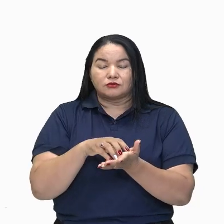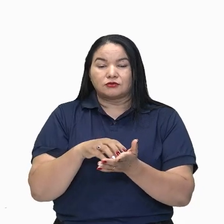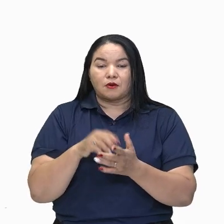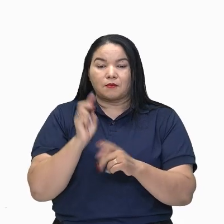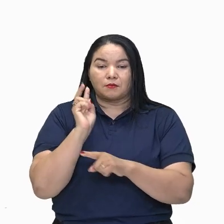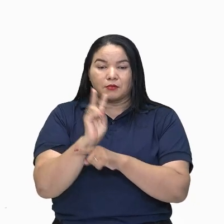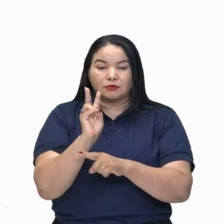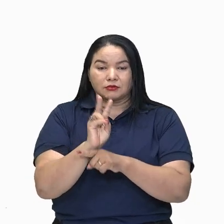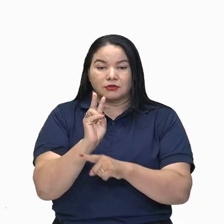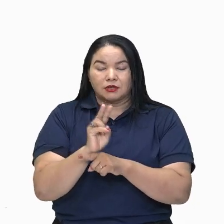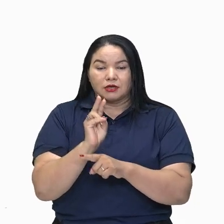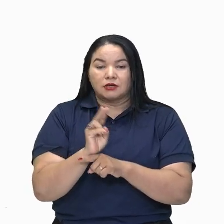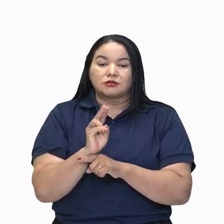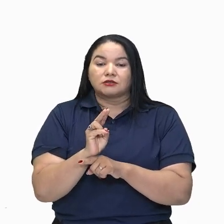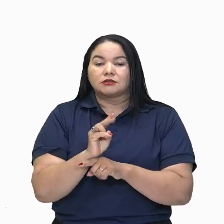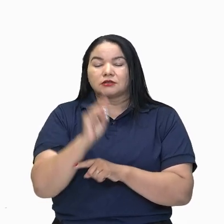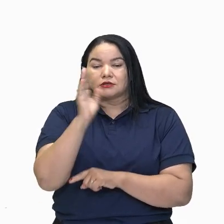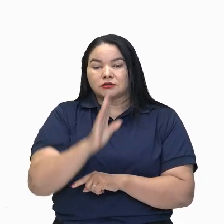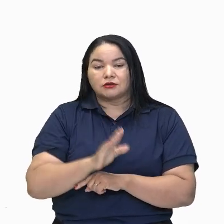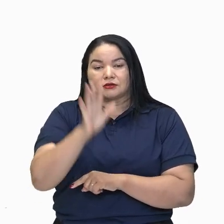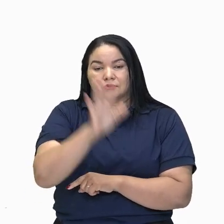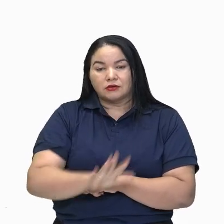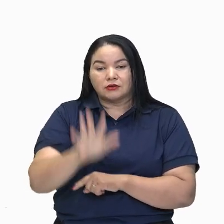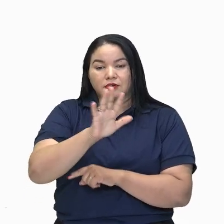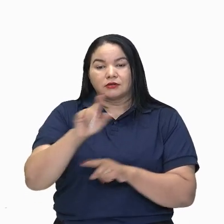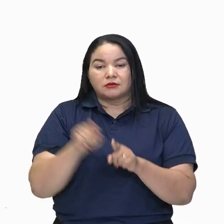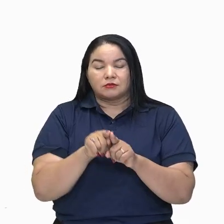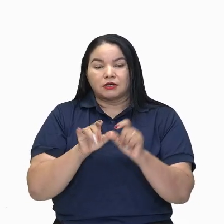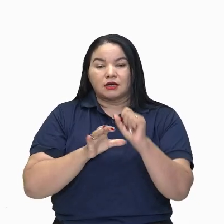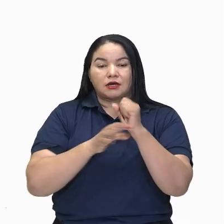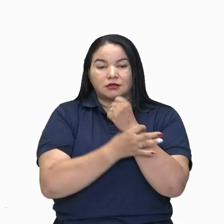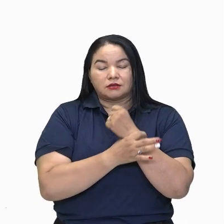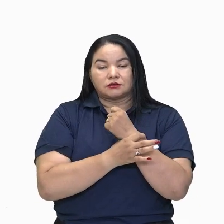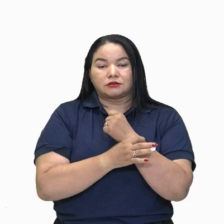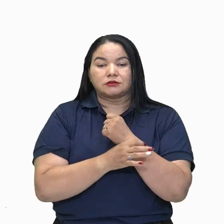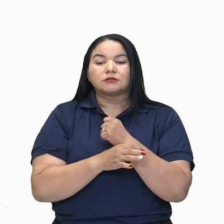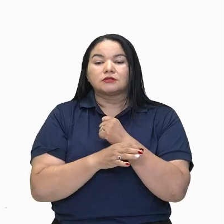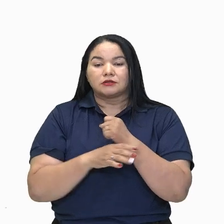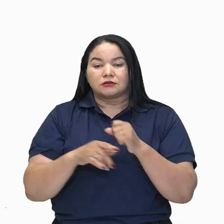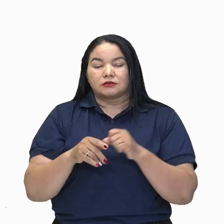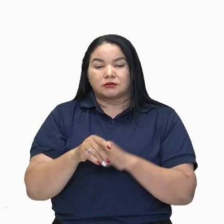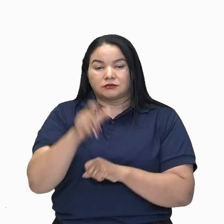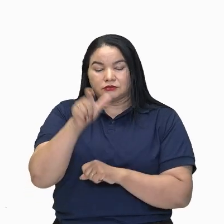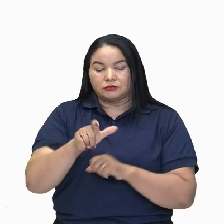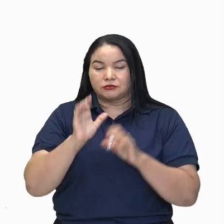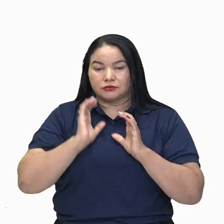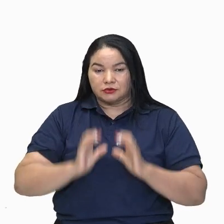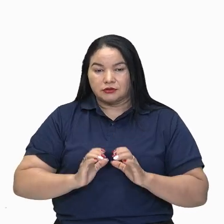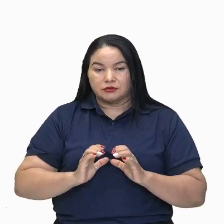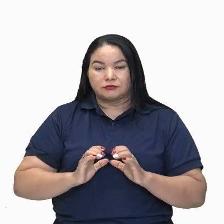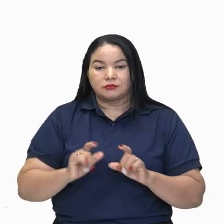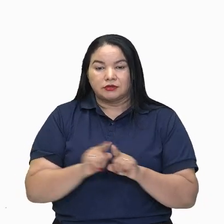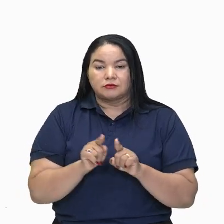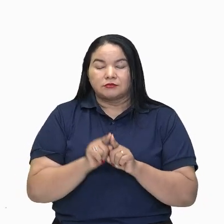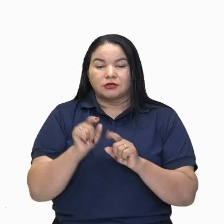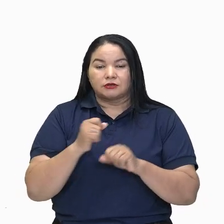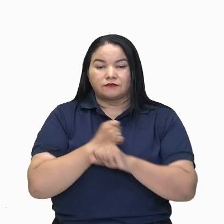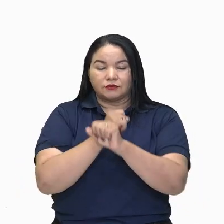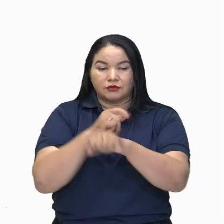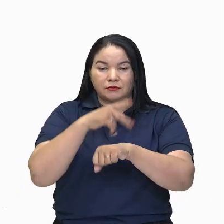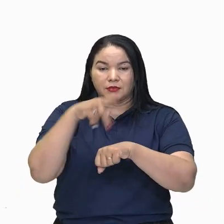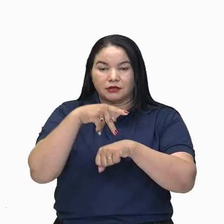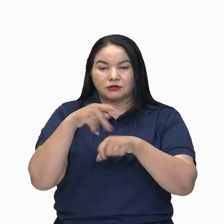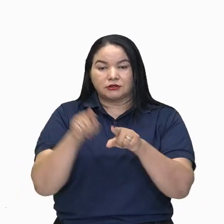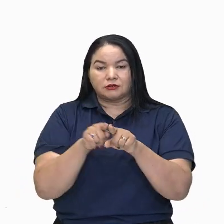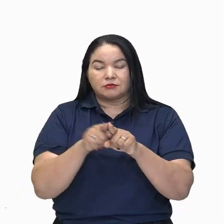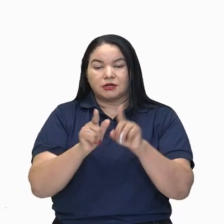nacional e garante a segurança dos cidadãos. Nossa missão é defender o país e preservar a ordem e a